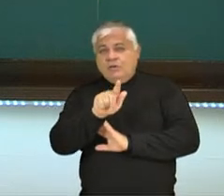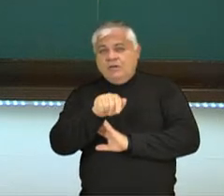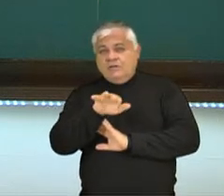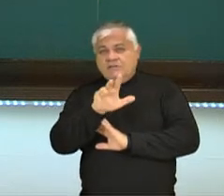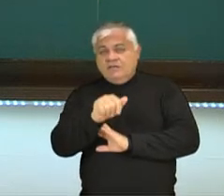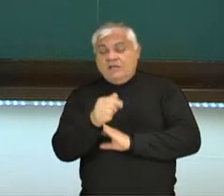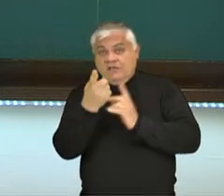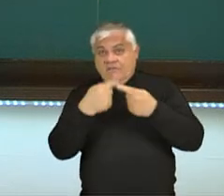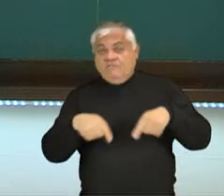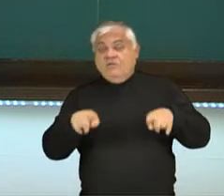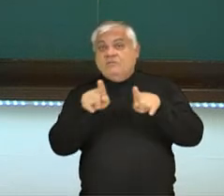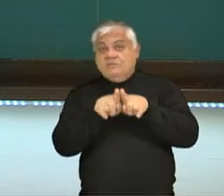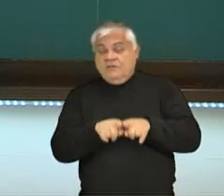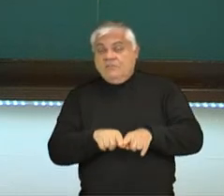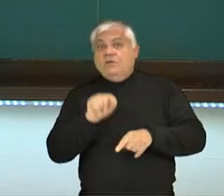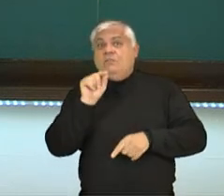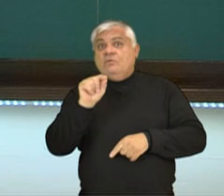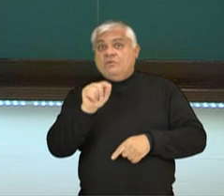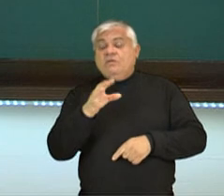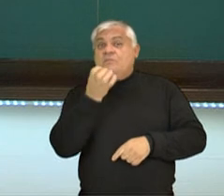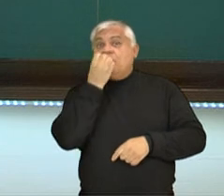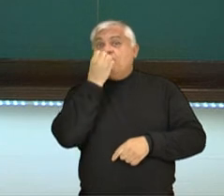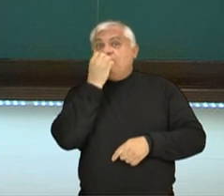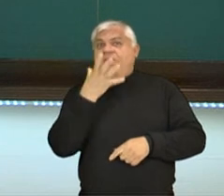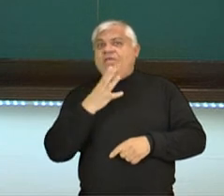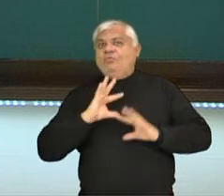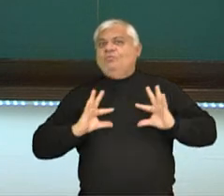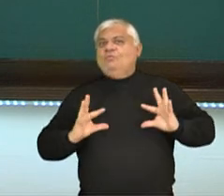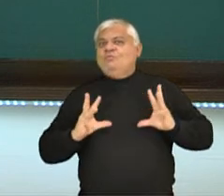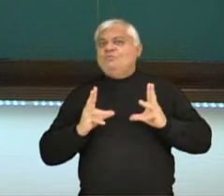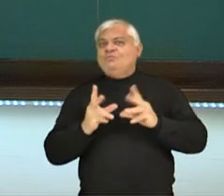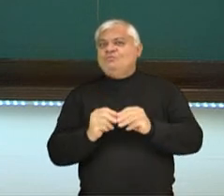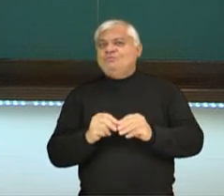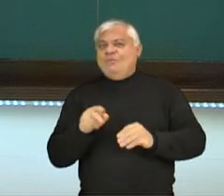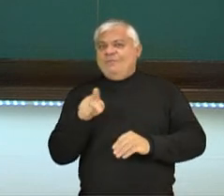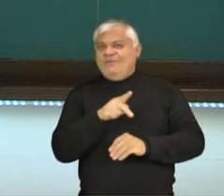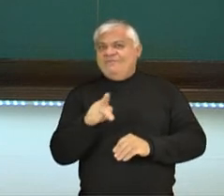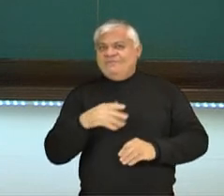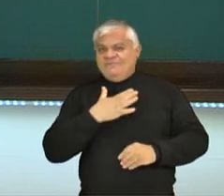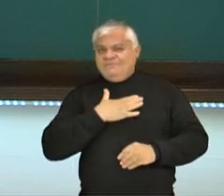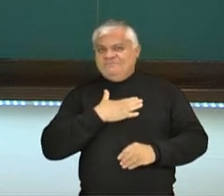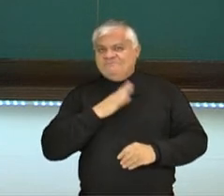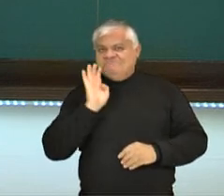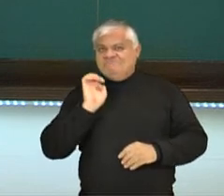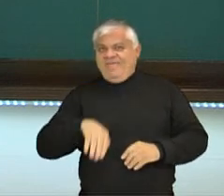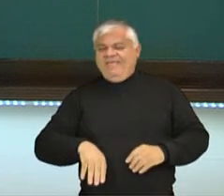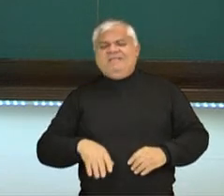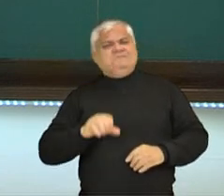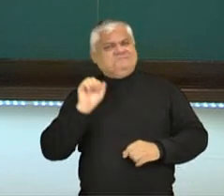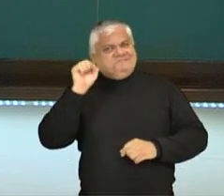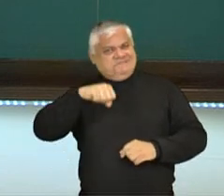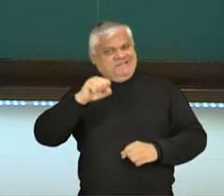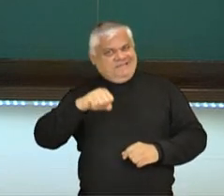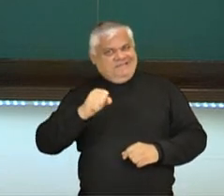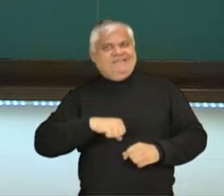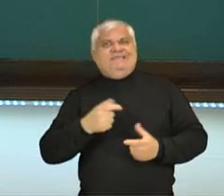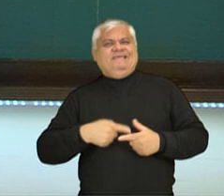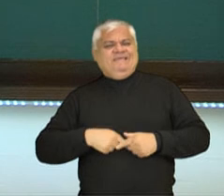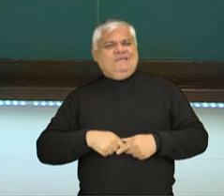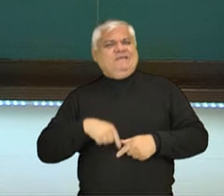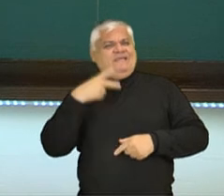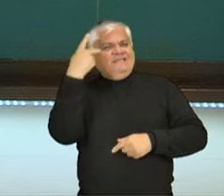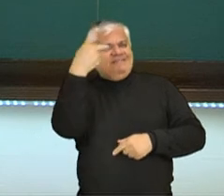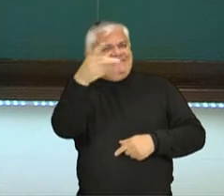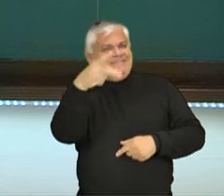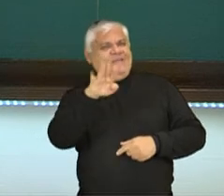e voltamos para o bem de todos. Professor, para o nosso bem? Sim, para o bem de